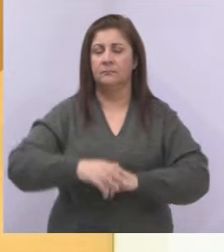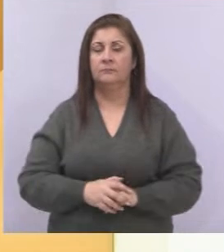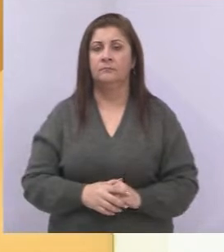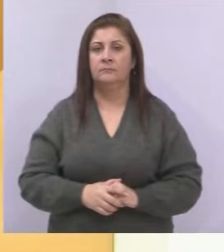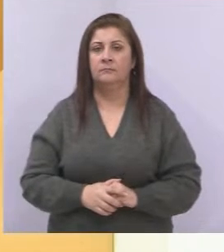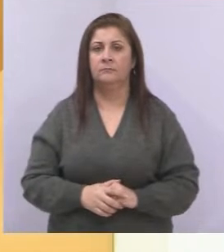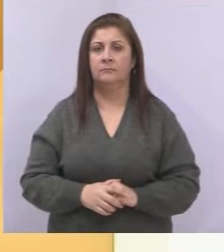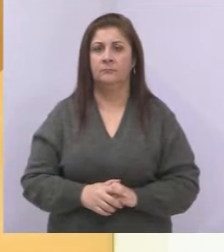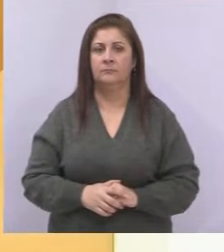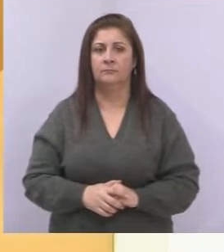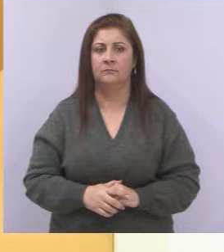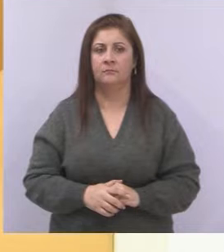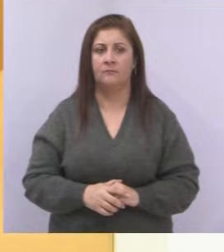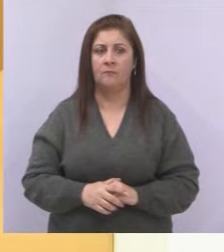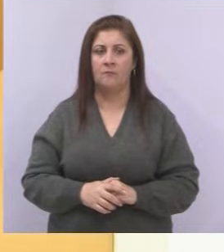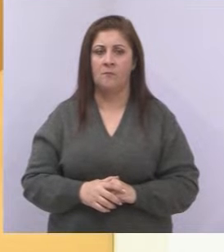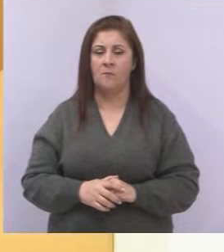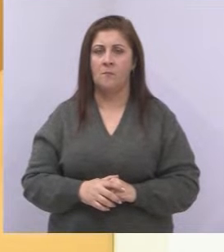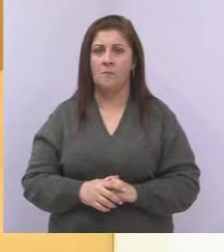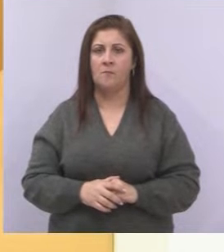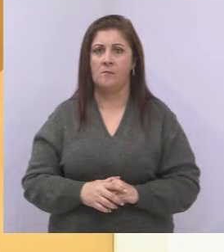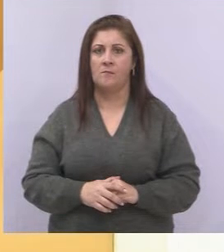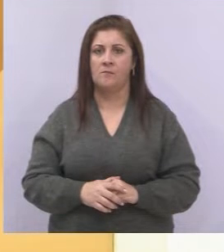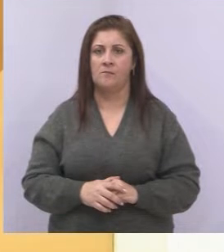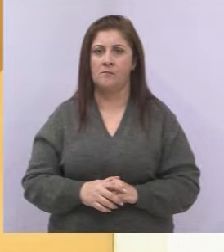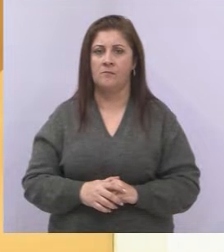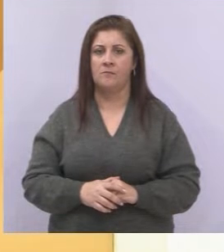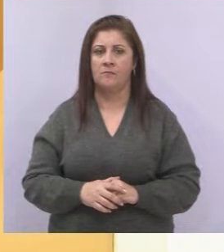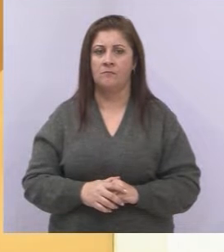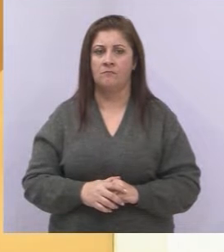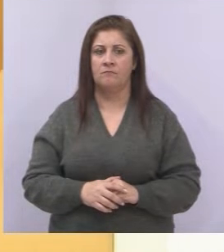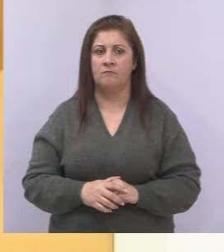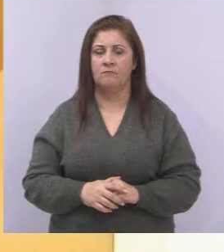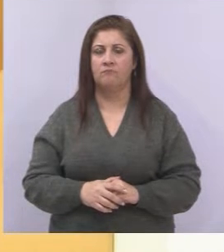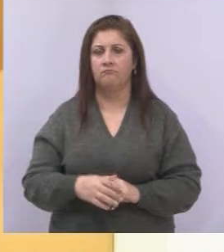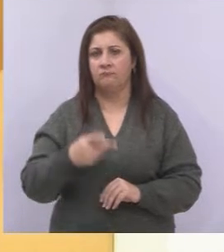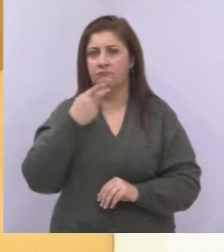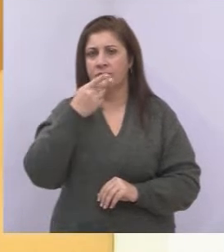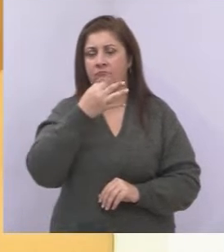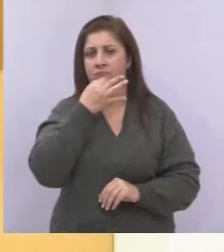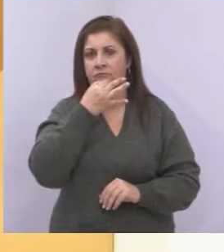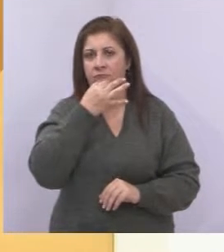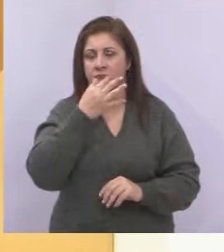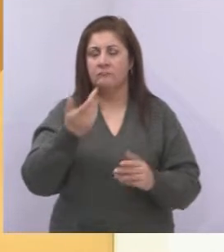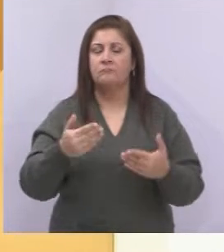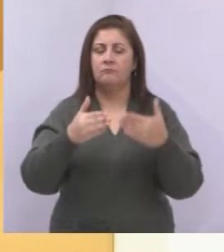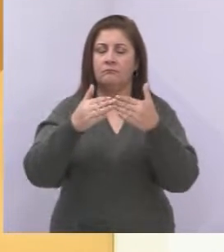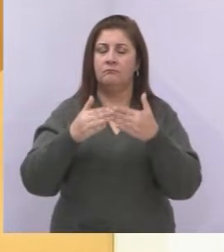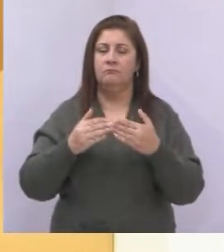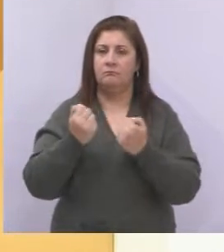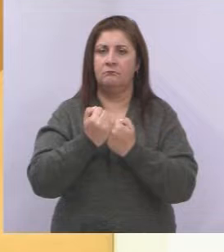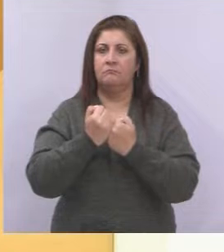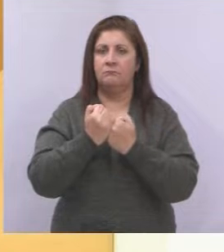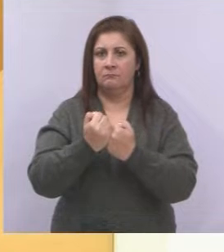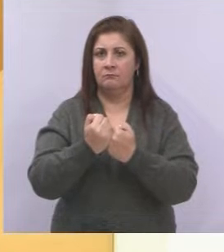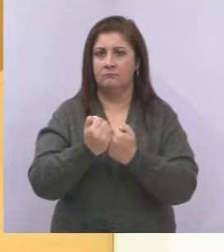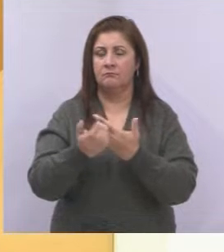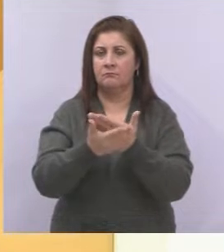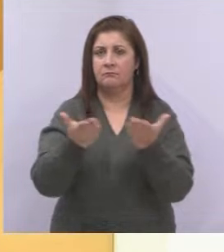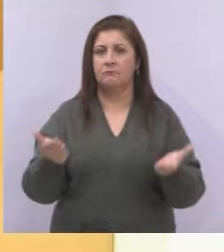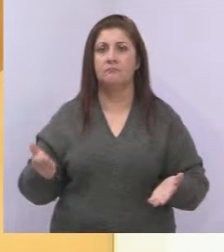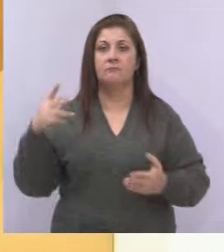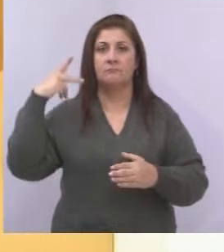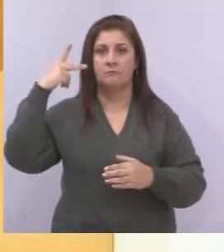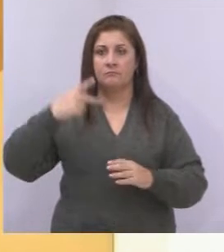livre. E deixo aqui minhas considerações e o meu pedido de apoio aos nobres